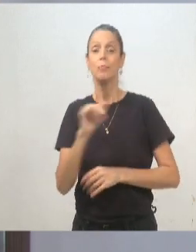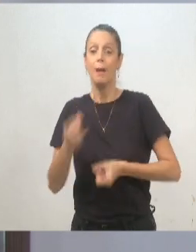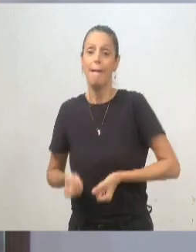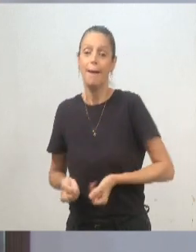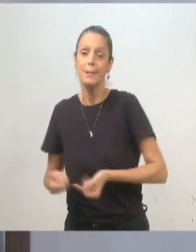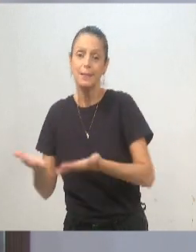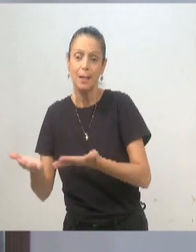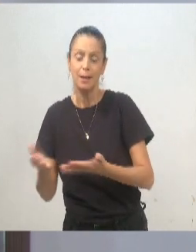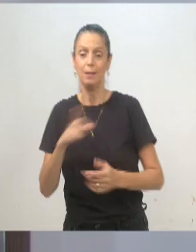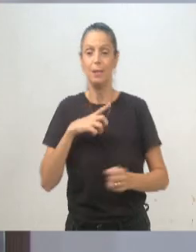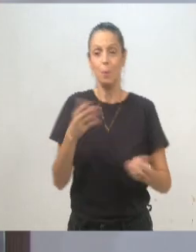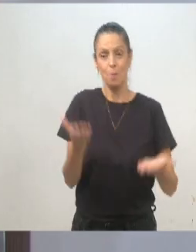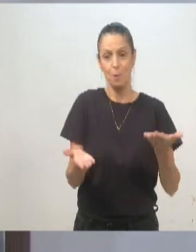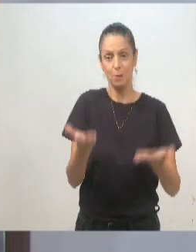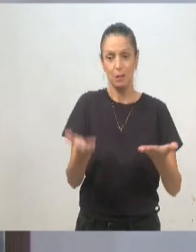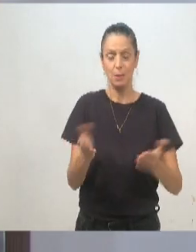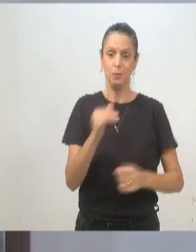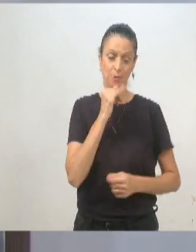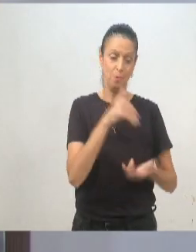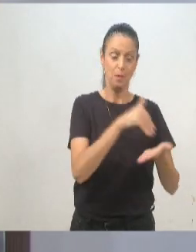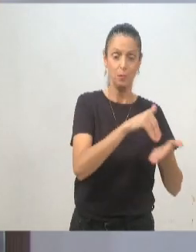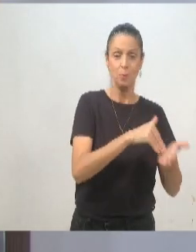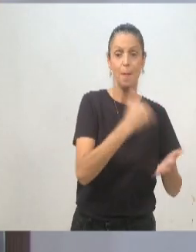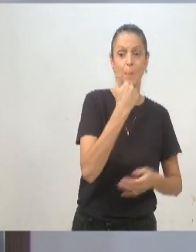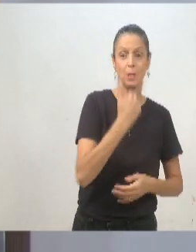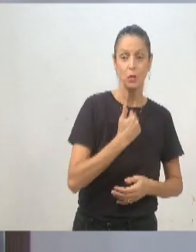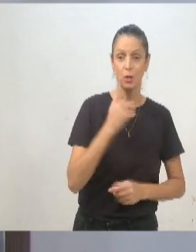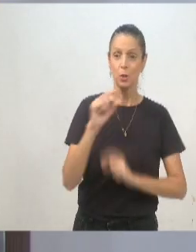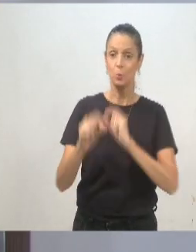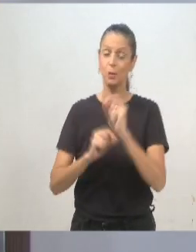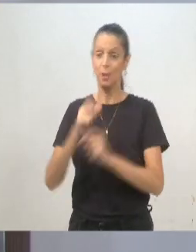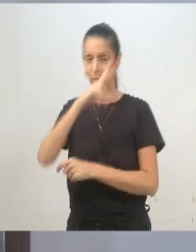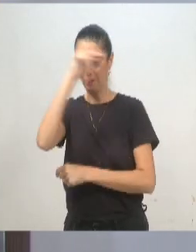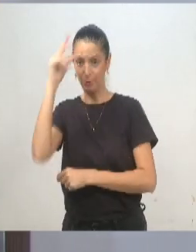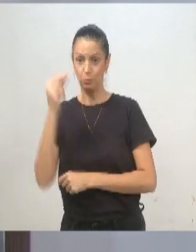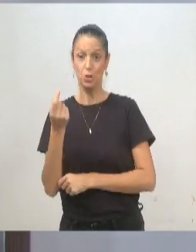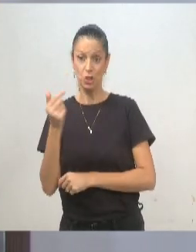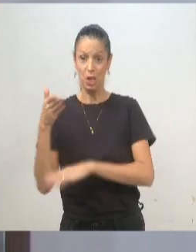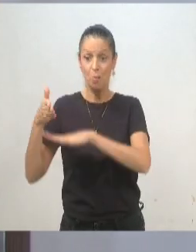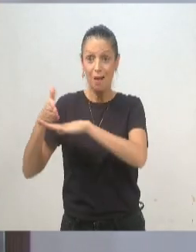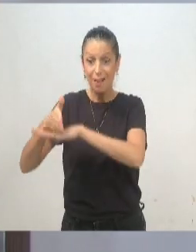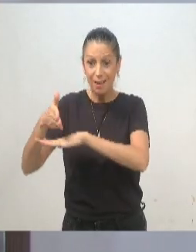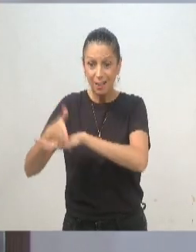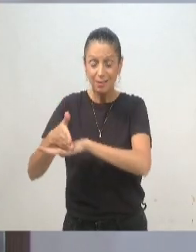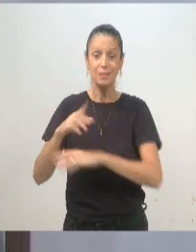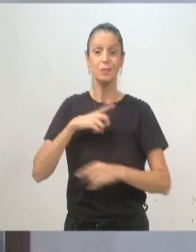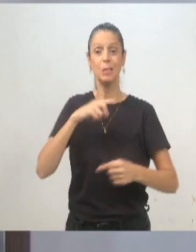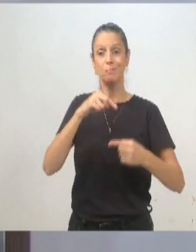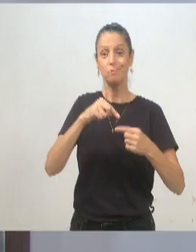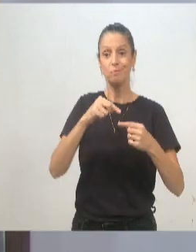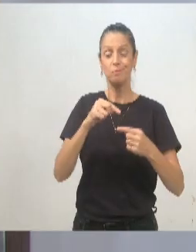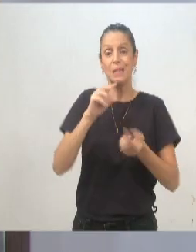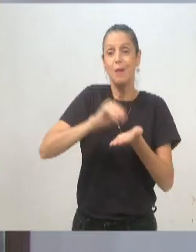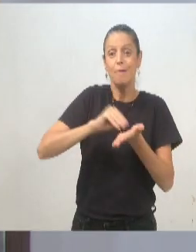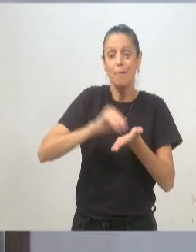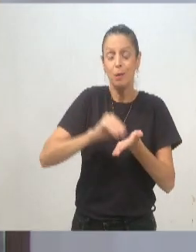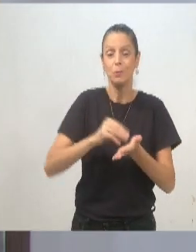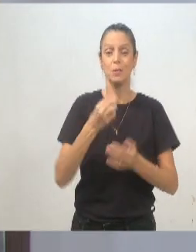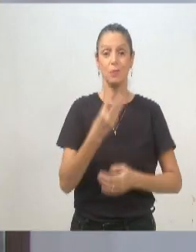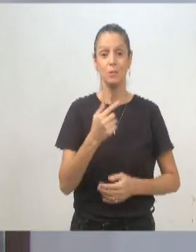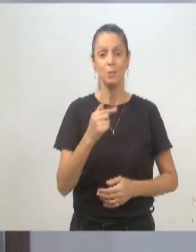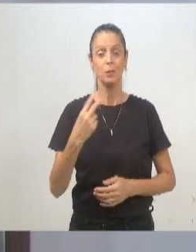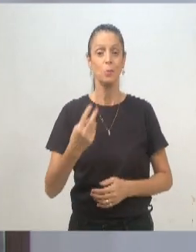aquilo que as secretarias pediram versus aquilo que a receita comporta, houve esse descompasso de 372 milhões